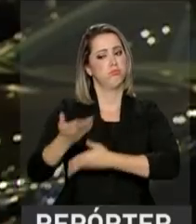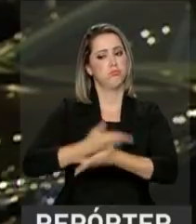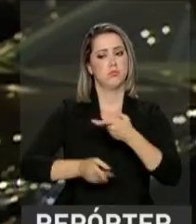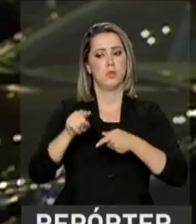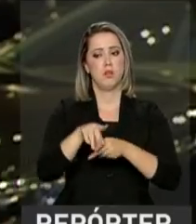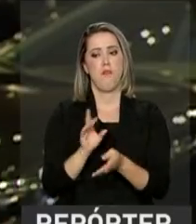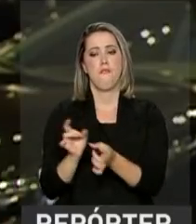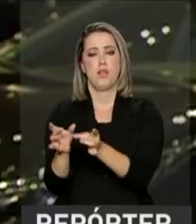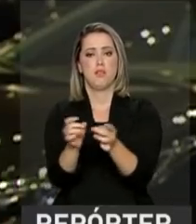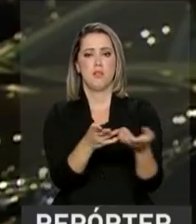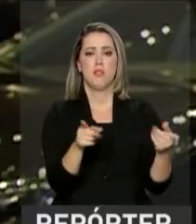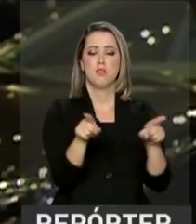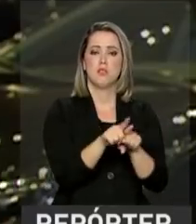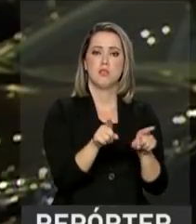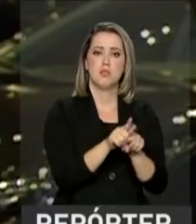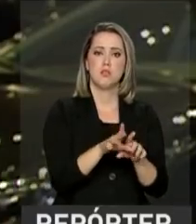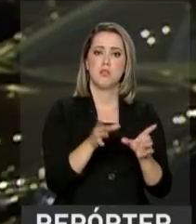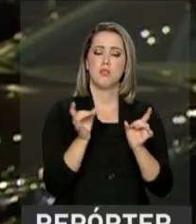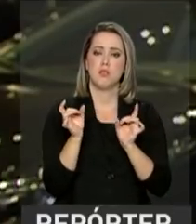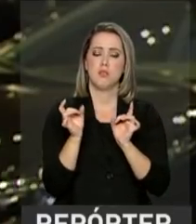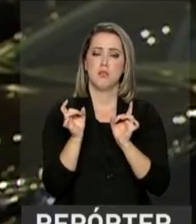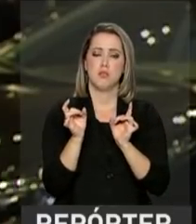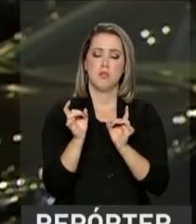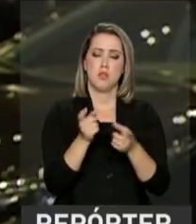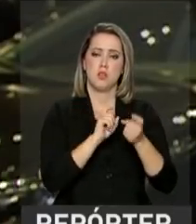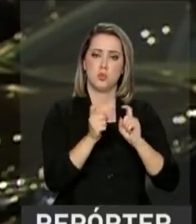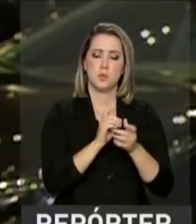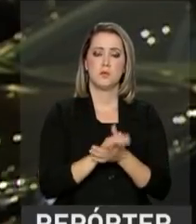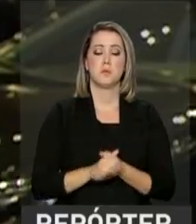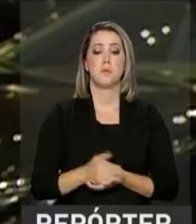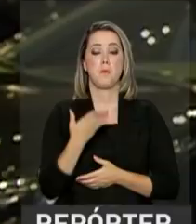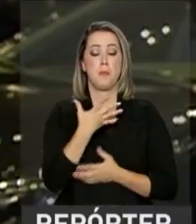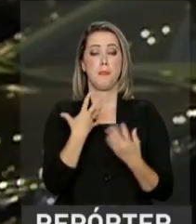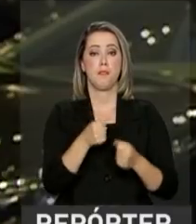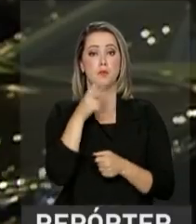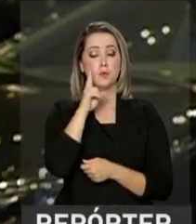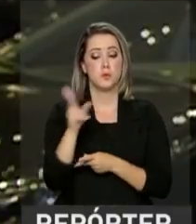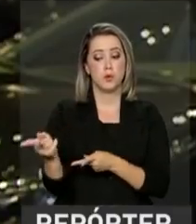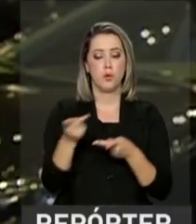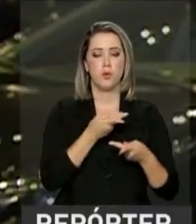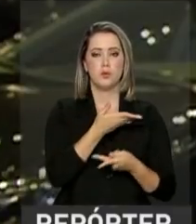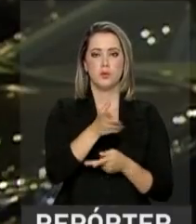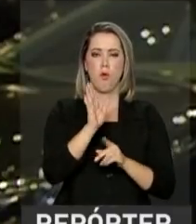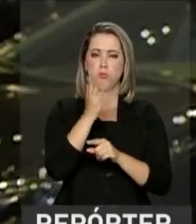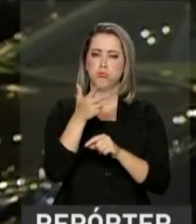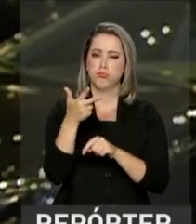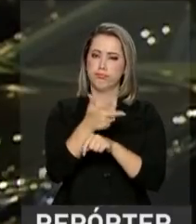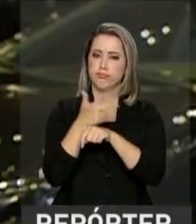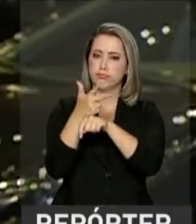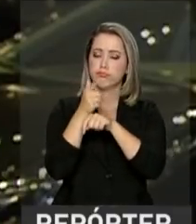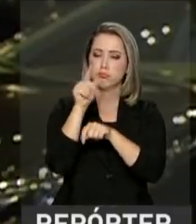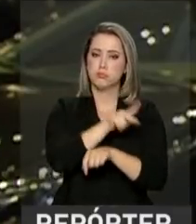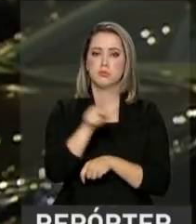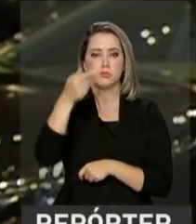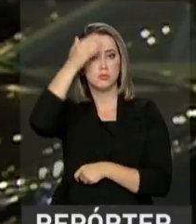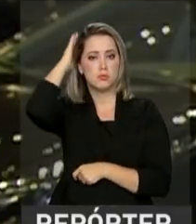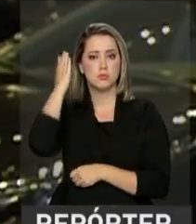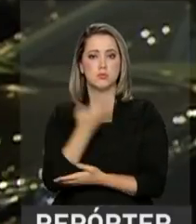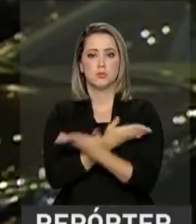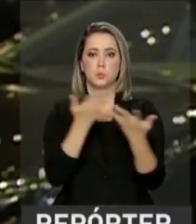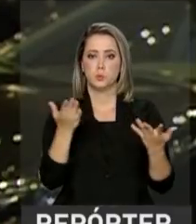inclui concessões e também privatizações. Vamos ver um trecho do convite feito em vídeo pelo presidente Michel Temer